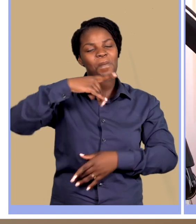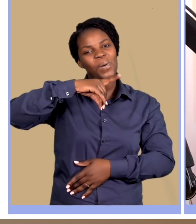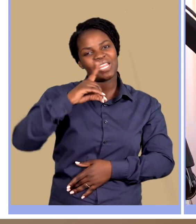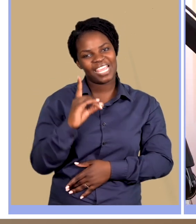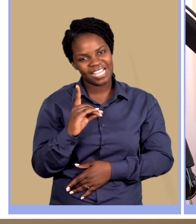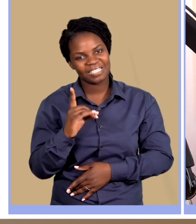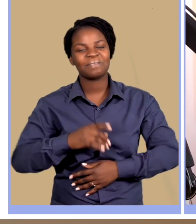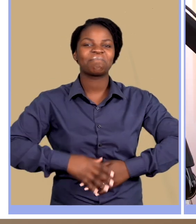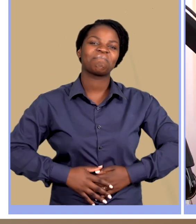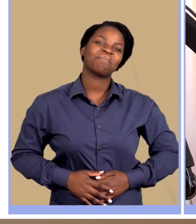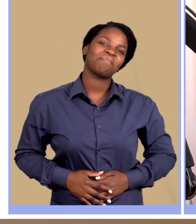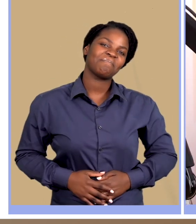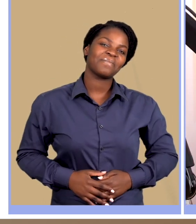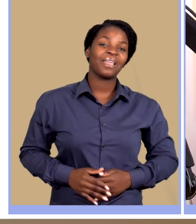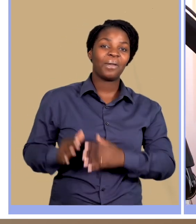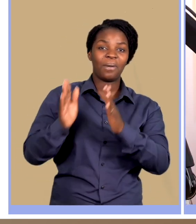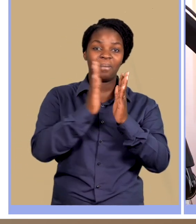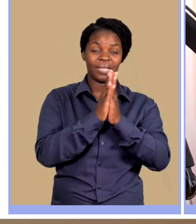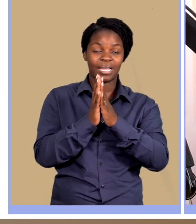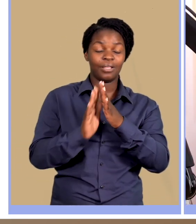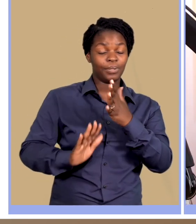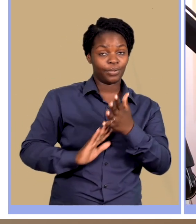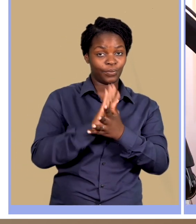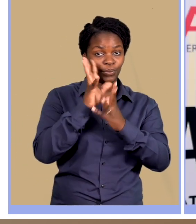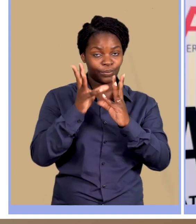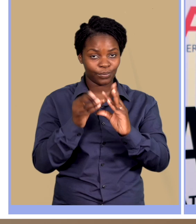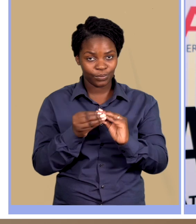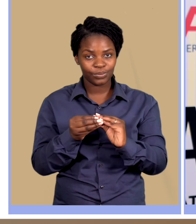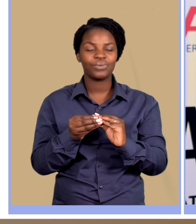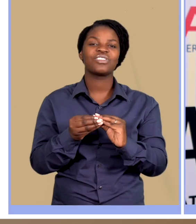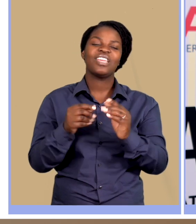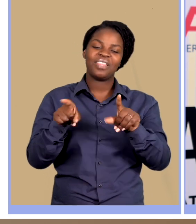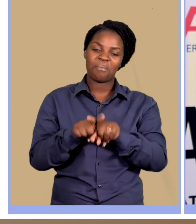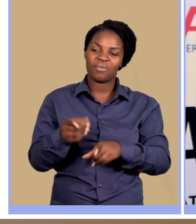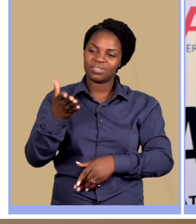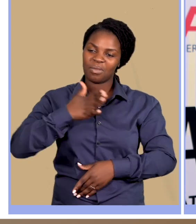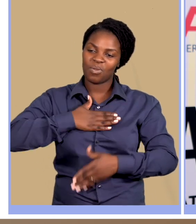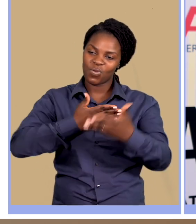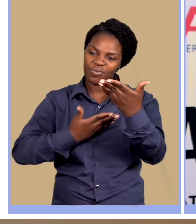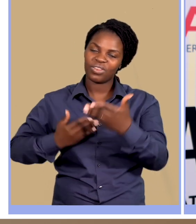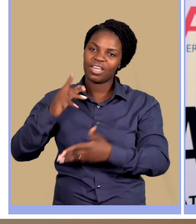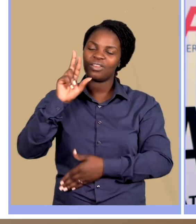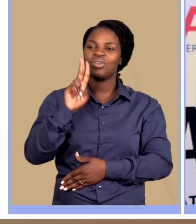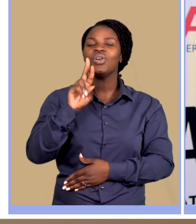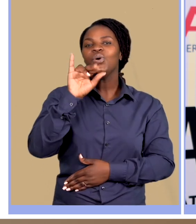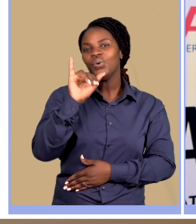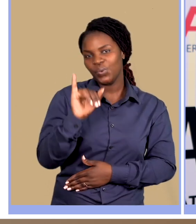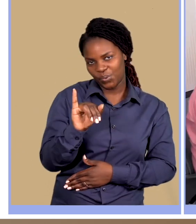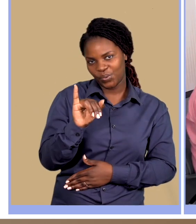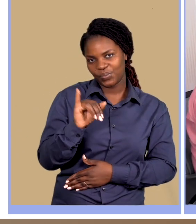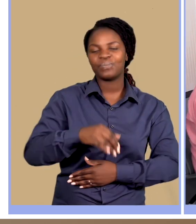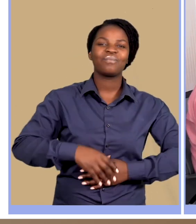meu amigo aqui, Rui McCann, que esteve aqui comigo. Muito obrigado, até o próximo